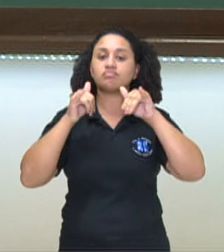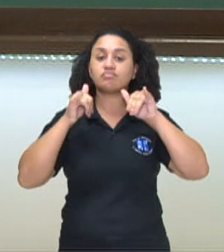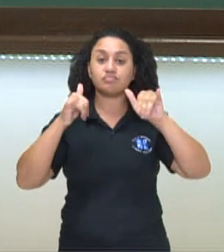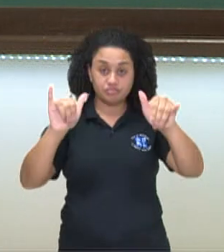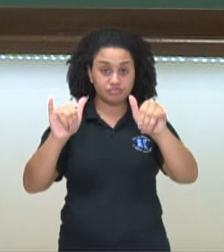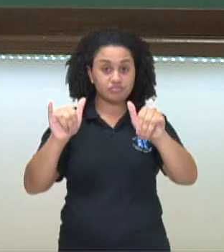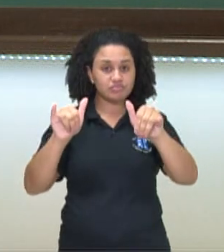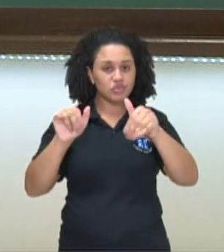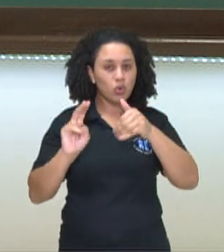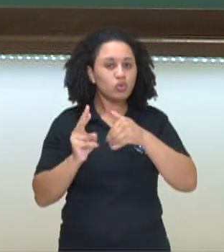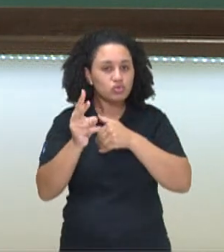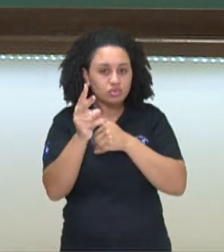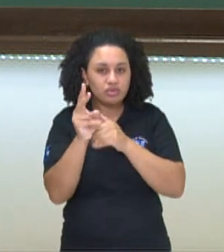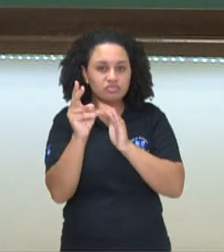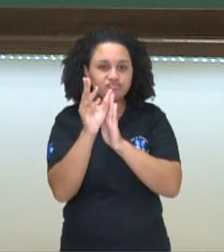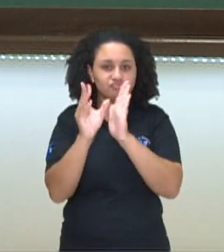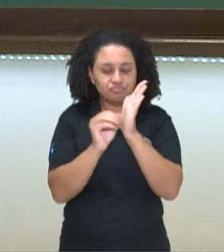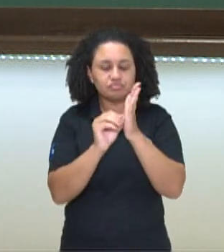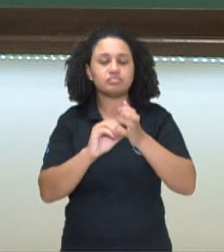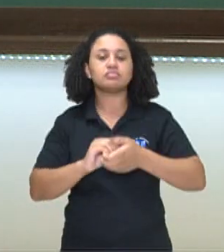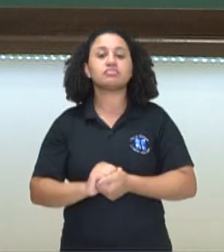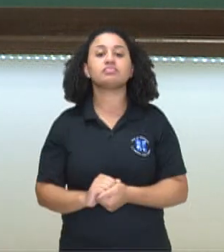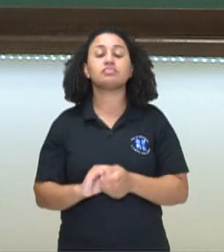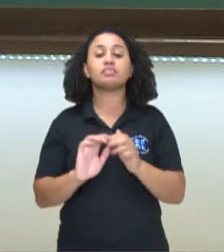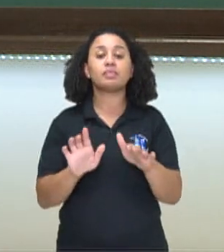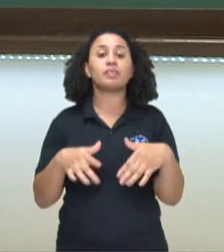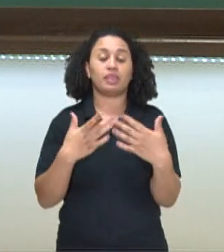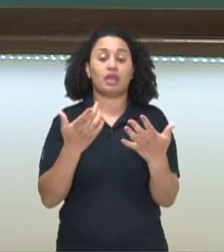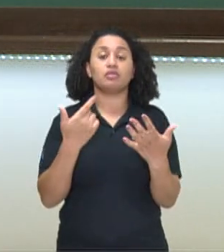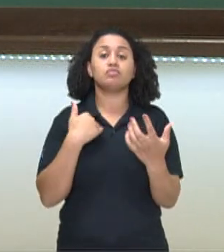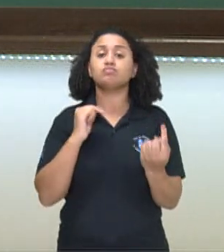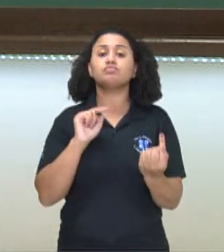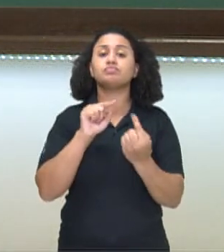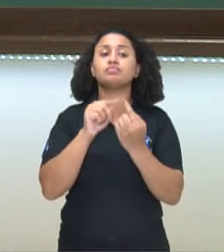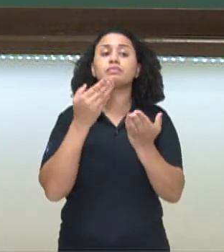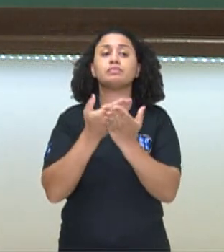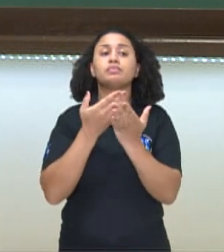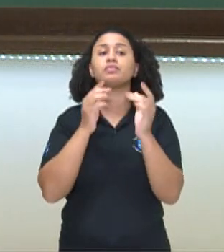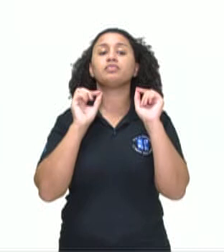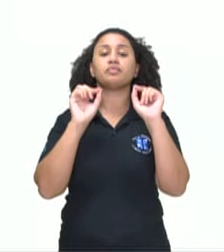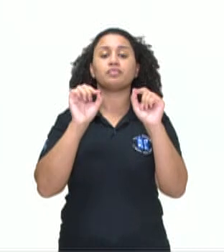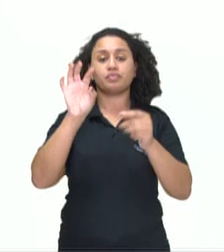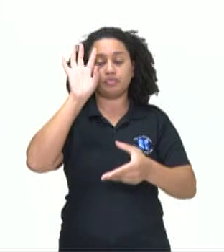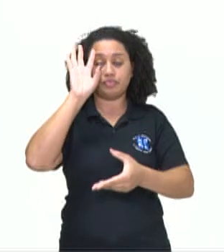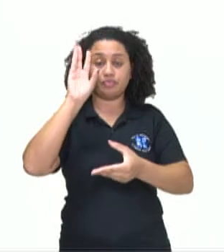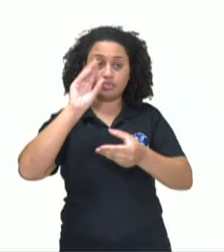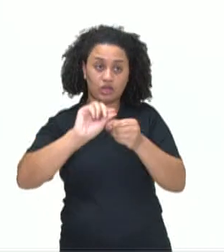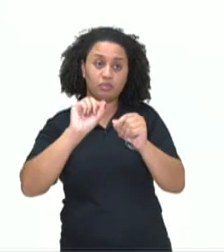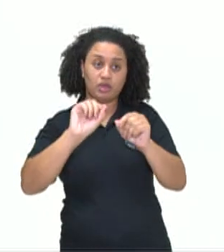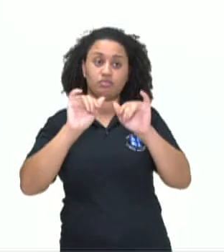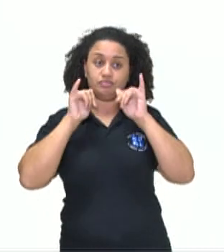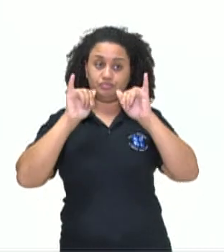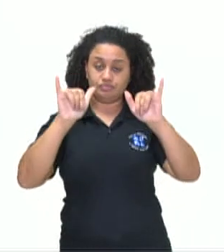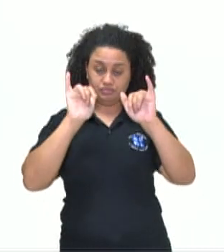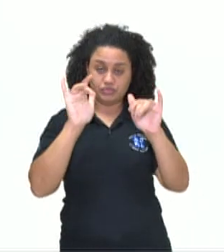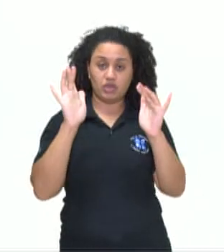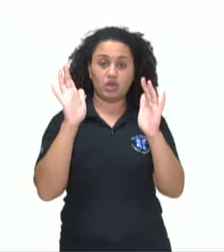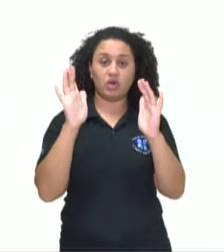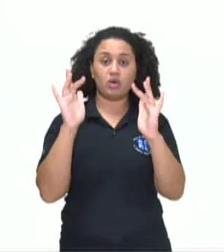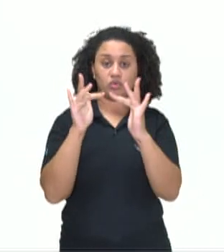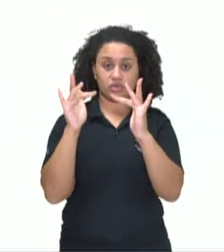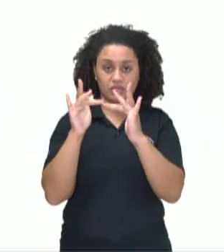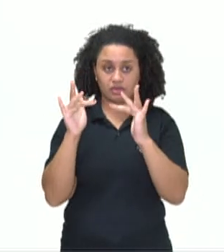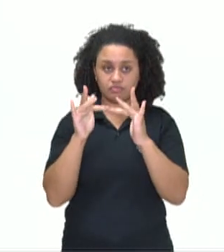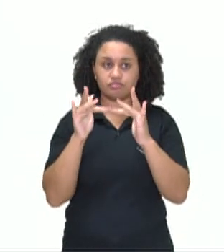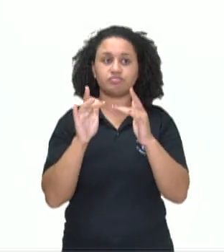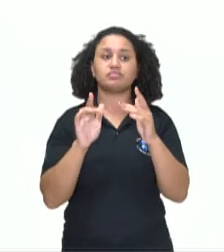3, tá? Então é o seguinte, quais são os objetivos dessa aula? Vamos lá. Compreender a eletrização por contato